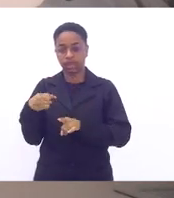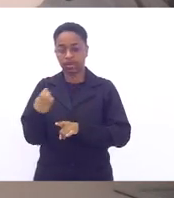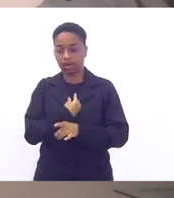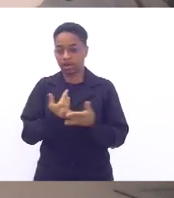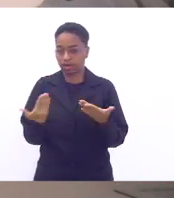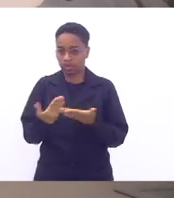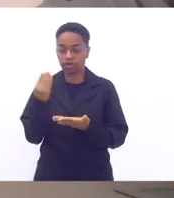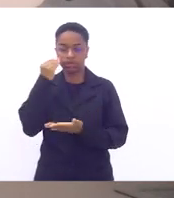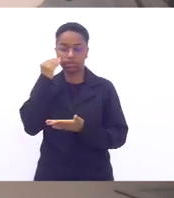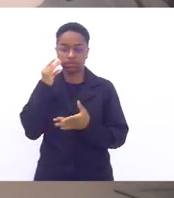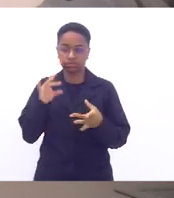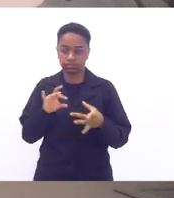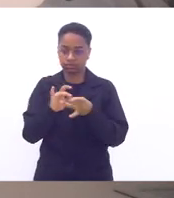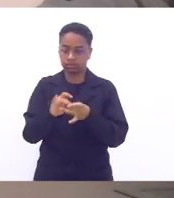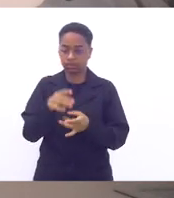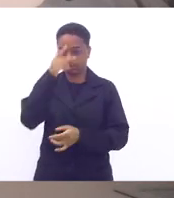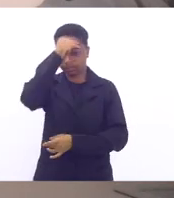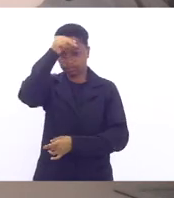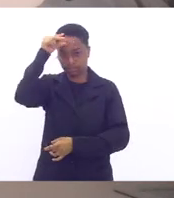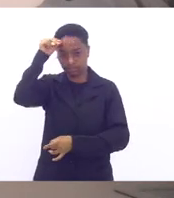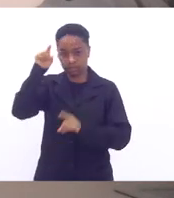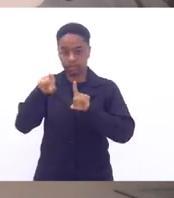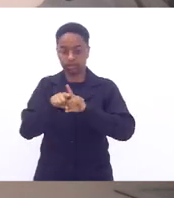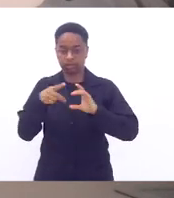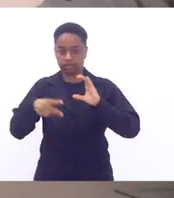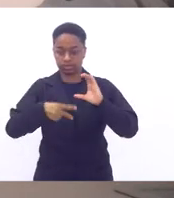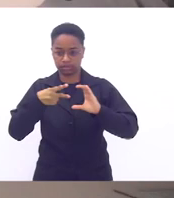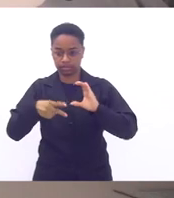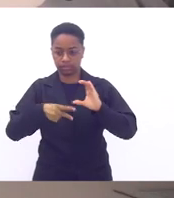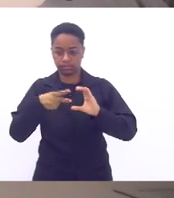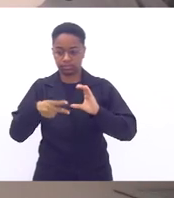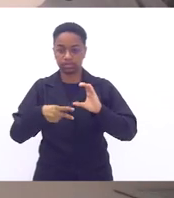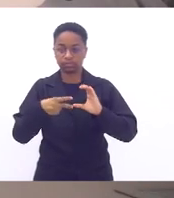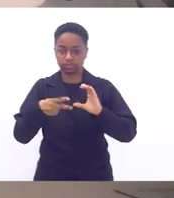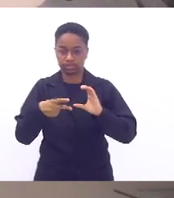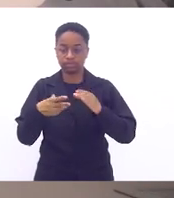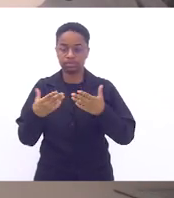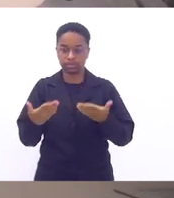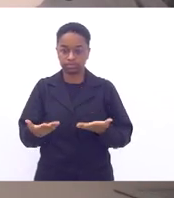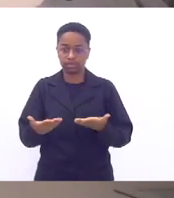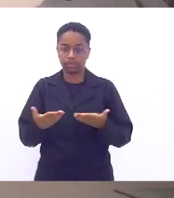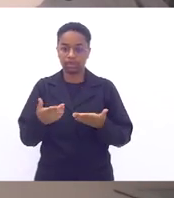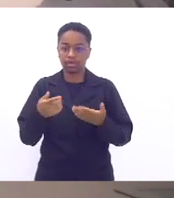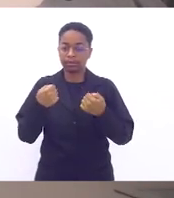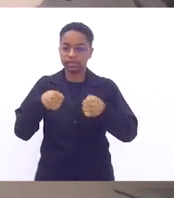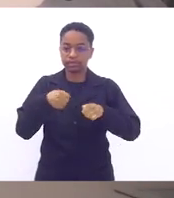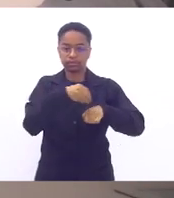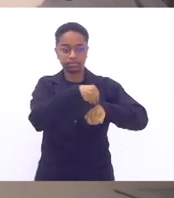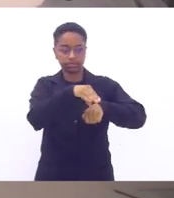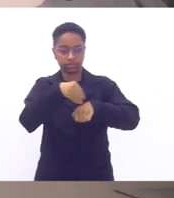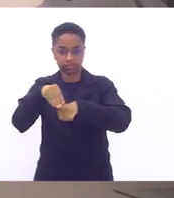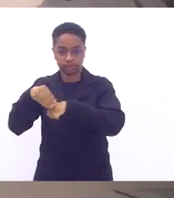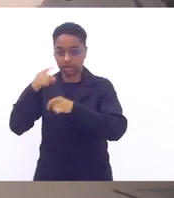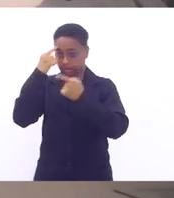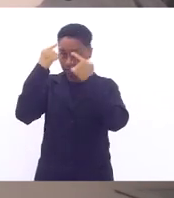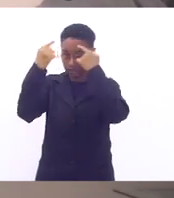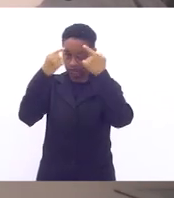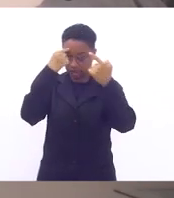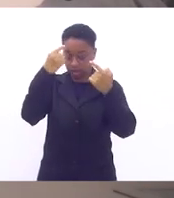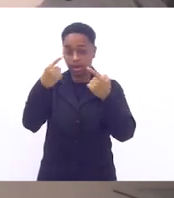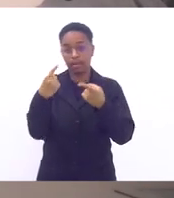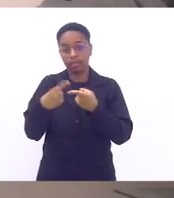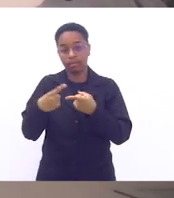convênio com as prefeituras e com as câmaras municipais no sentido de enviar para elas grande parte dessas ideias Porque